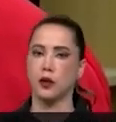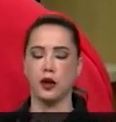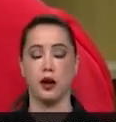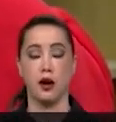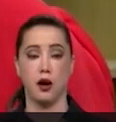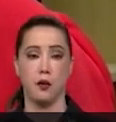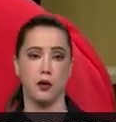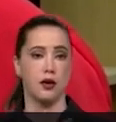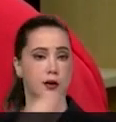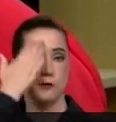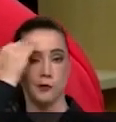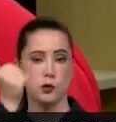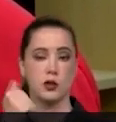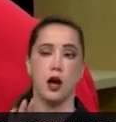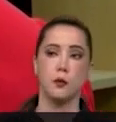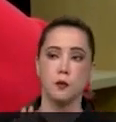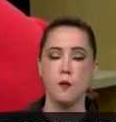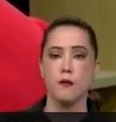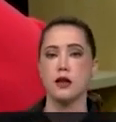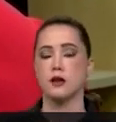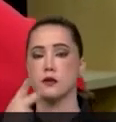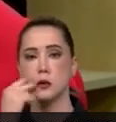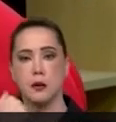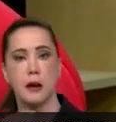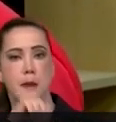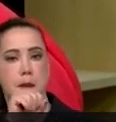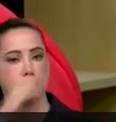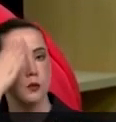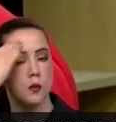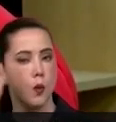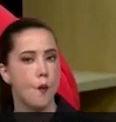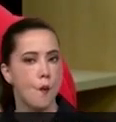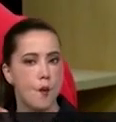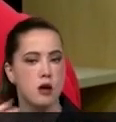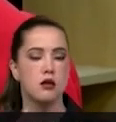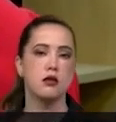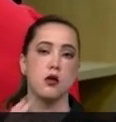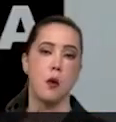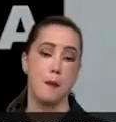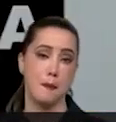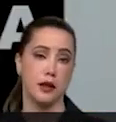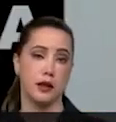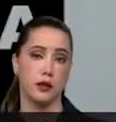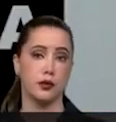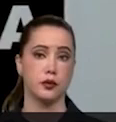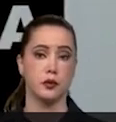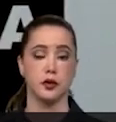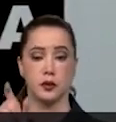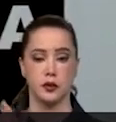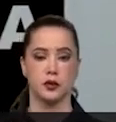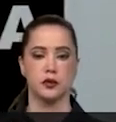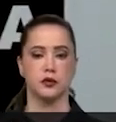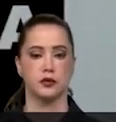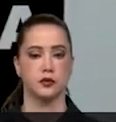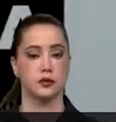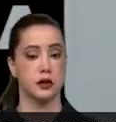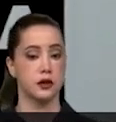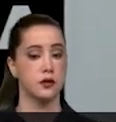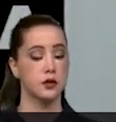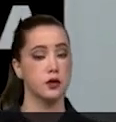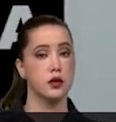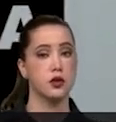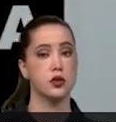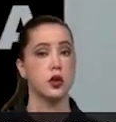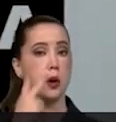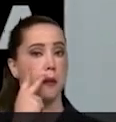da polícia, seja por desconhecimento dos pais ou por medo dos próprios envolvidos. Às vezes o que chega ao conhecimento do pai é